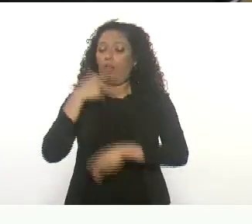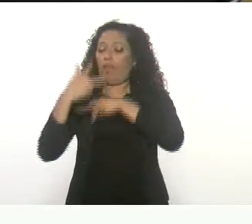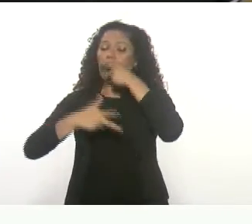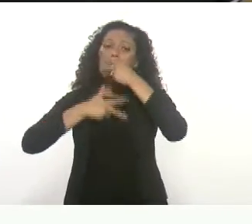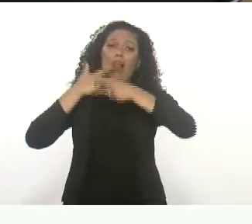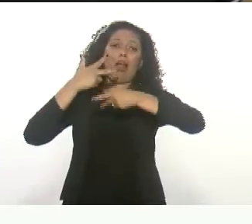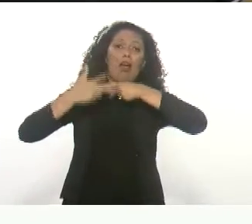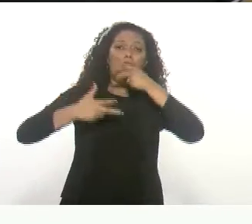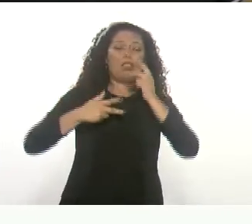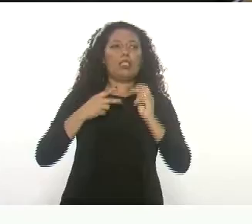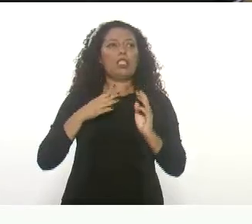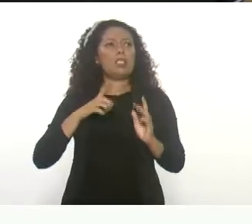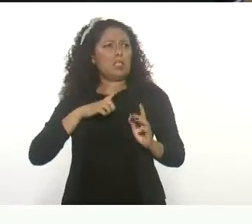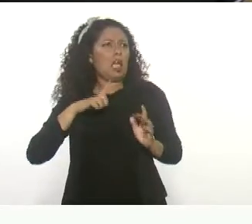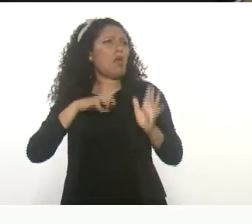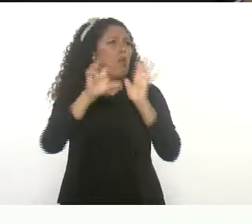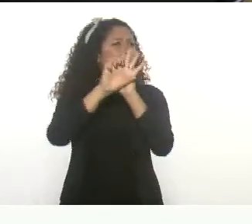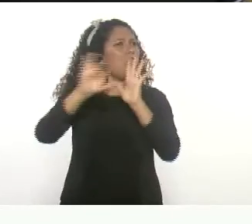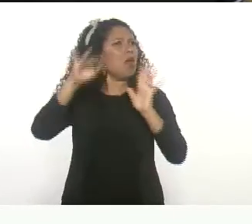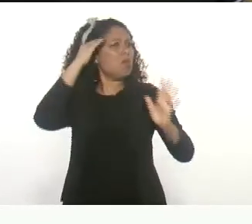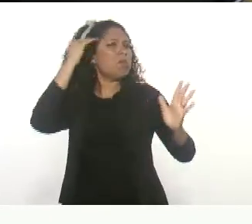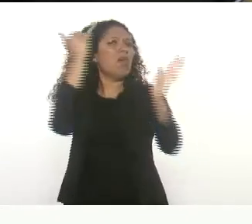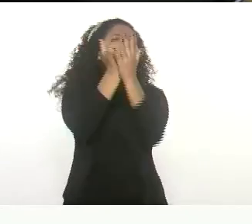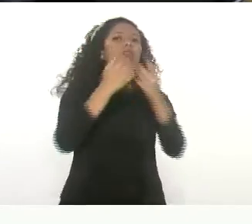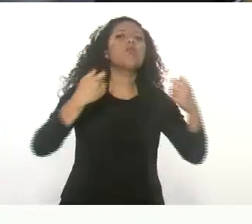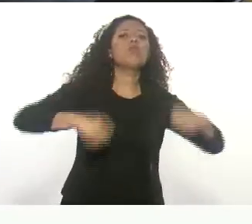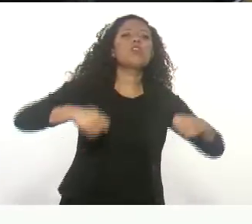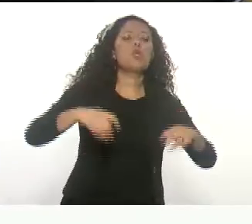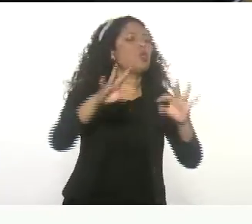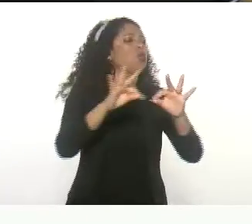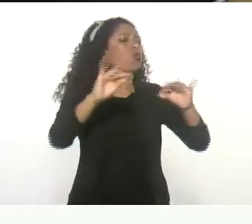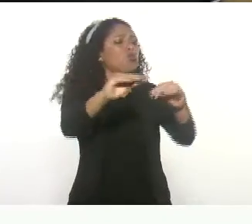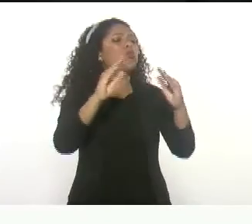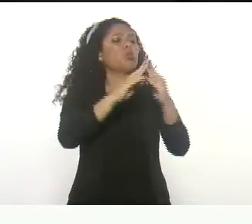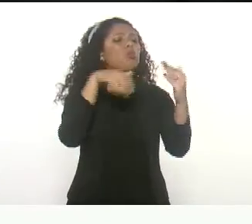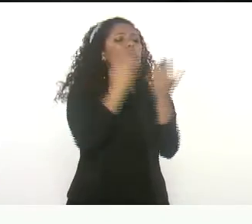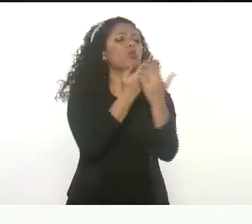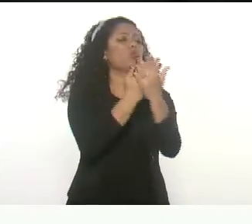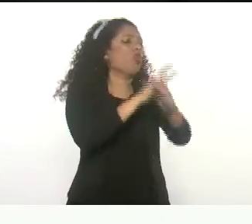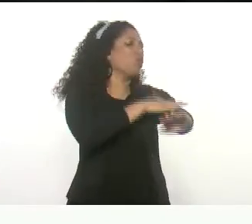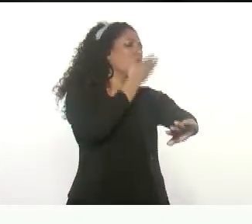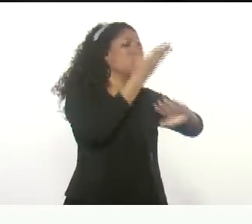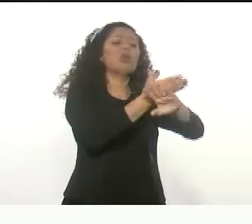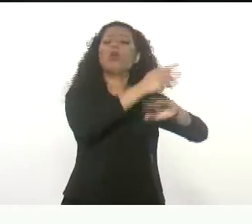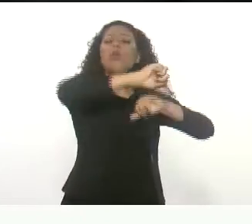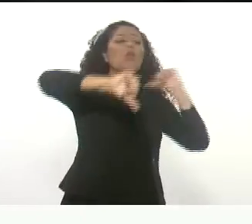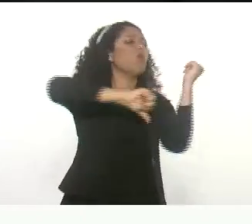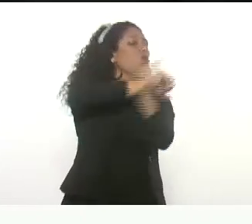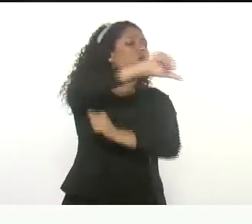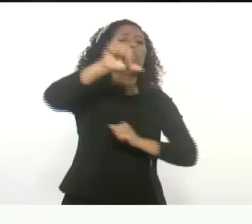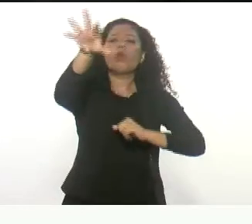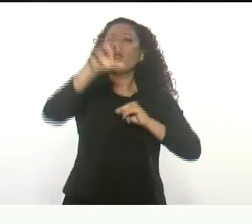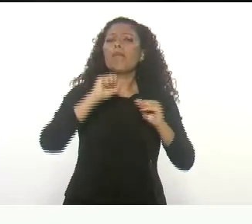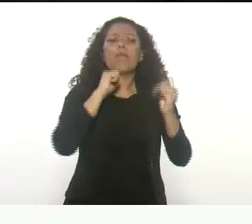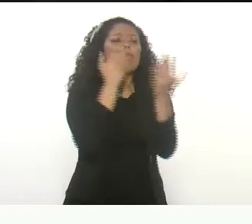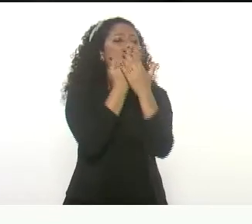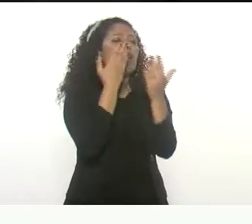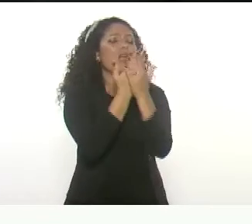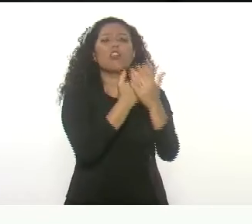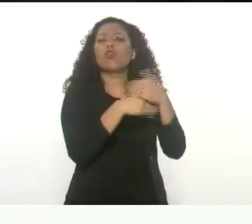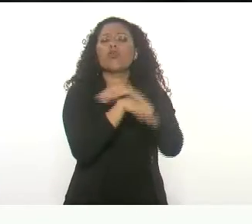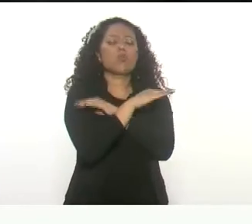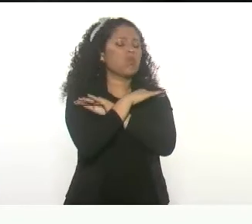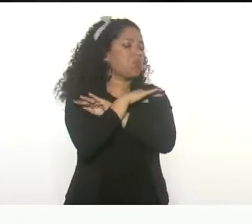falácia de tem uma lei, tem que cumprir, tem que botar todo mundo em tempo integral, vira a chave, pega a escola que tem